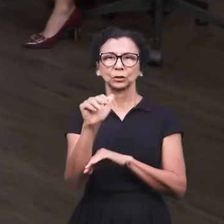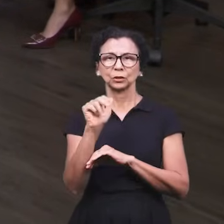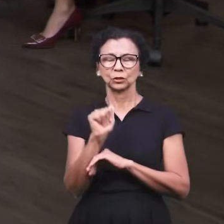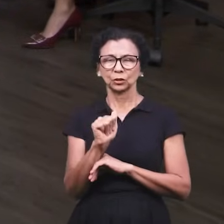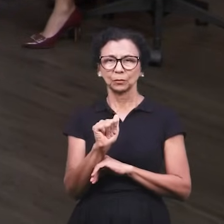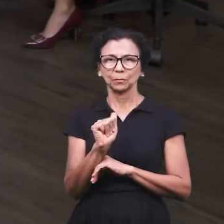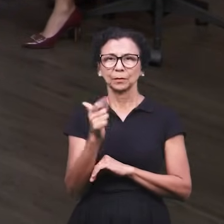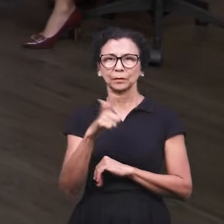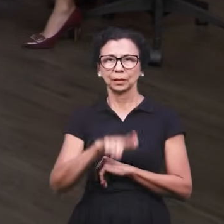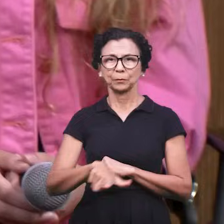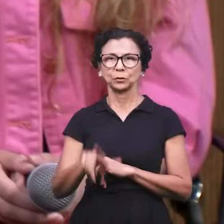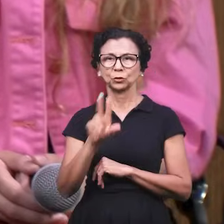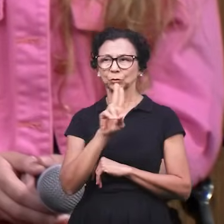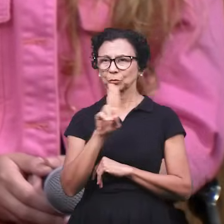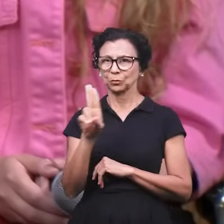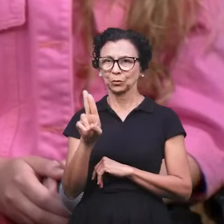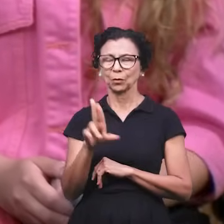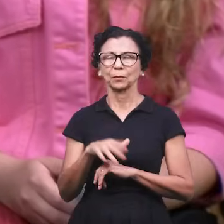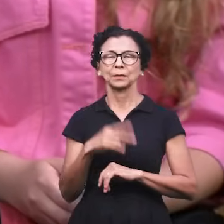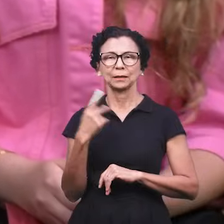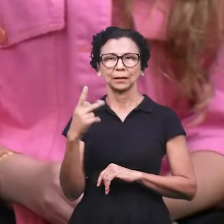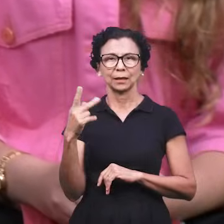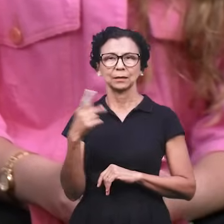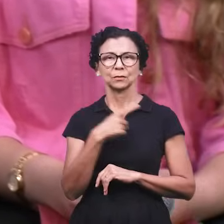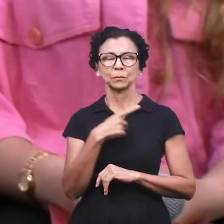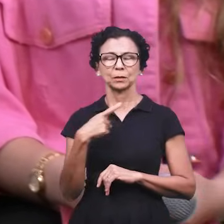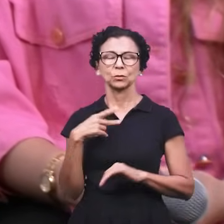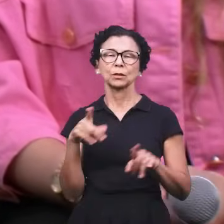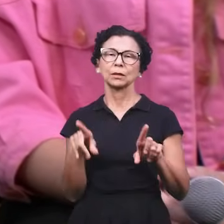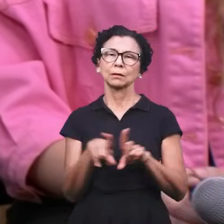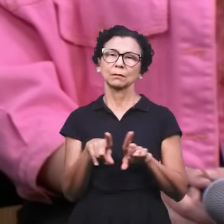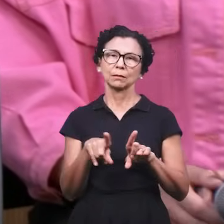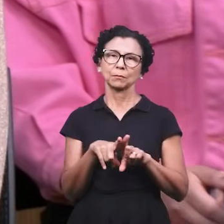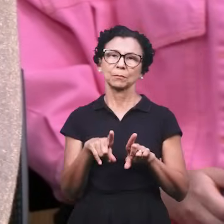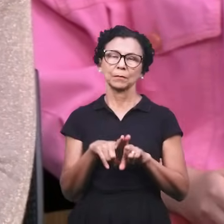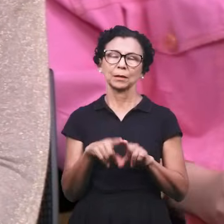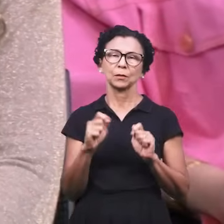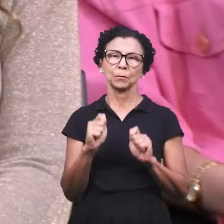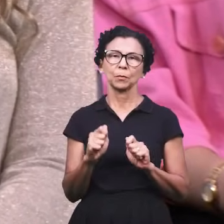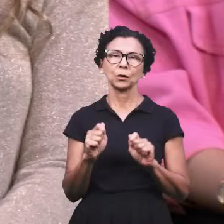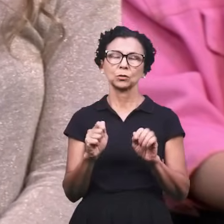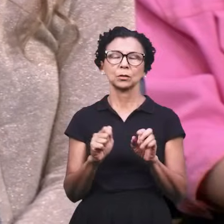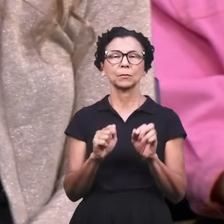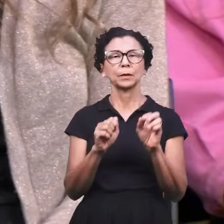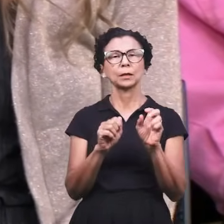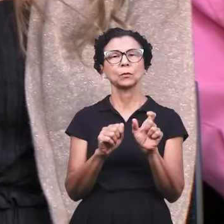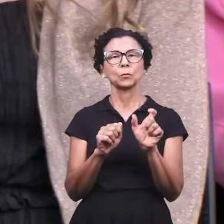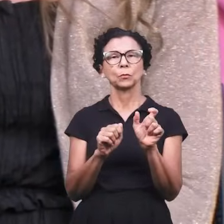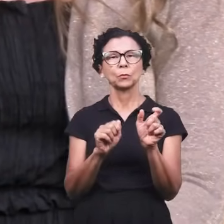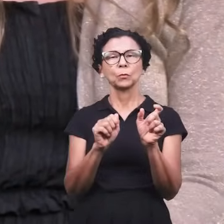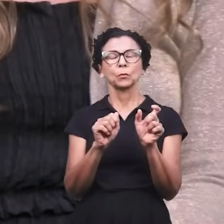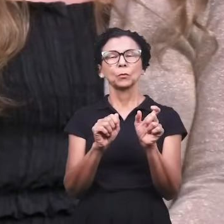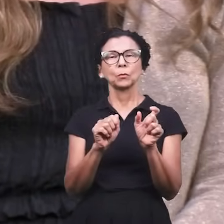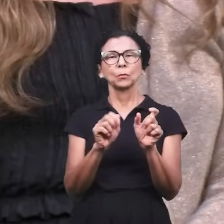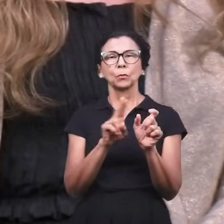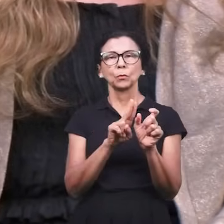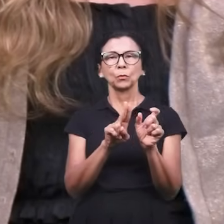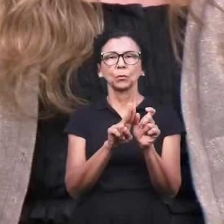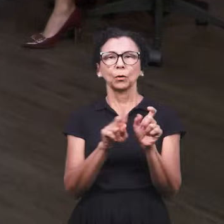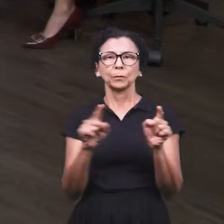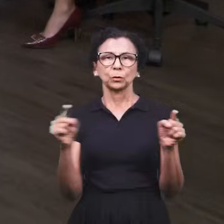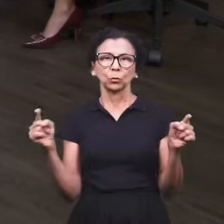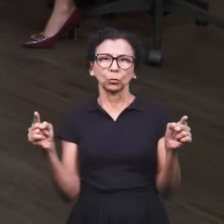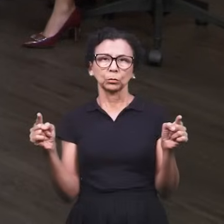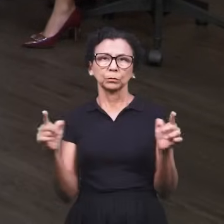pergunta, pastor, eles vão falar o nome do pastor deles, podem falar o nome completo e fazer a pergunta, amém? Amém.